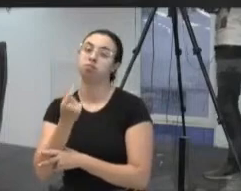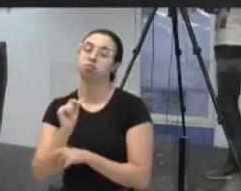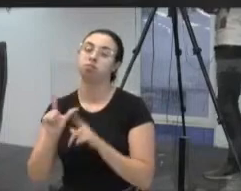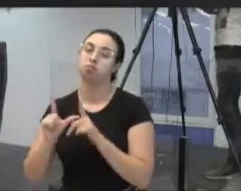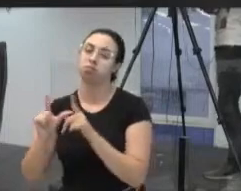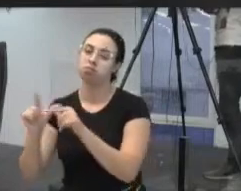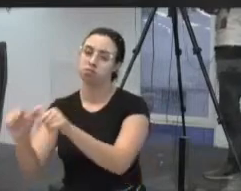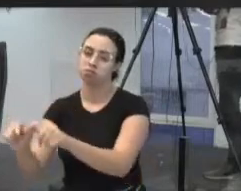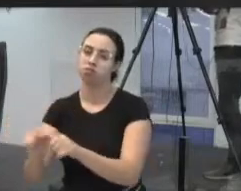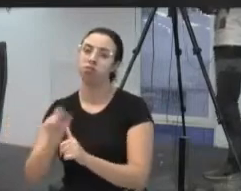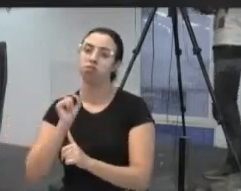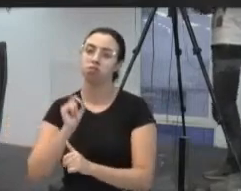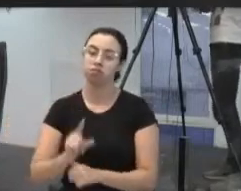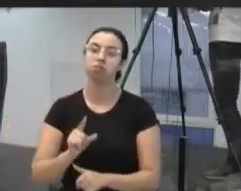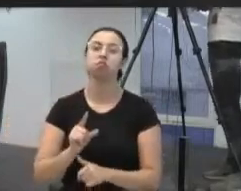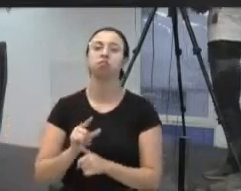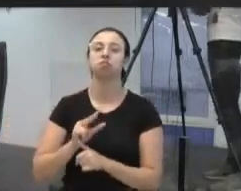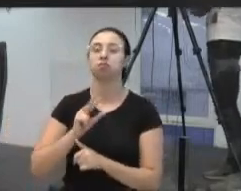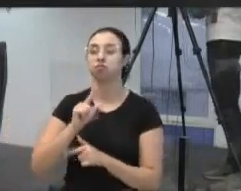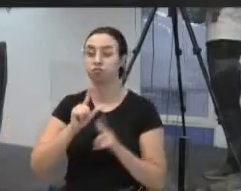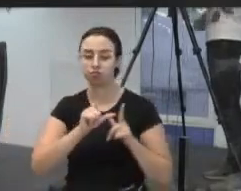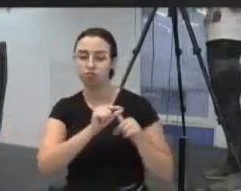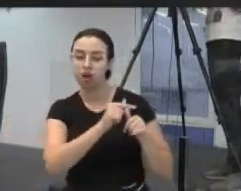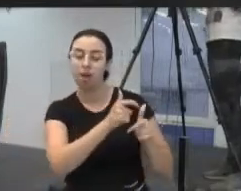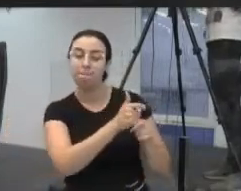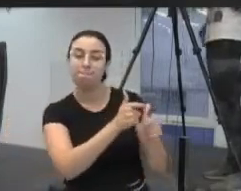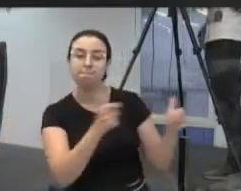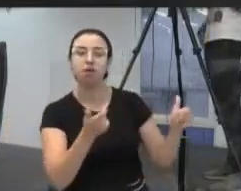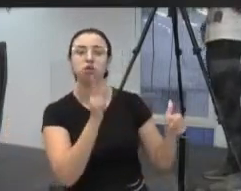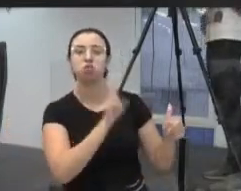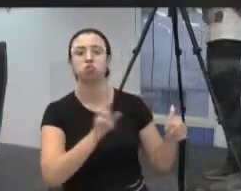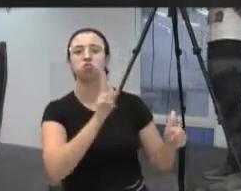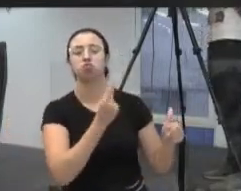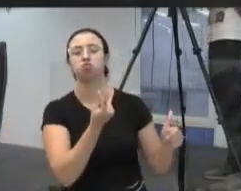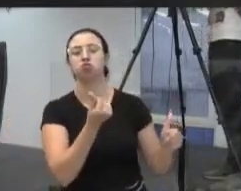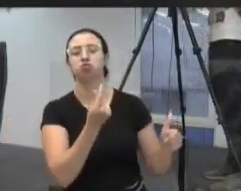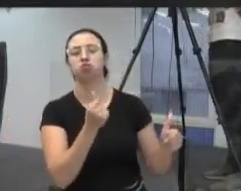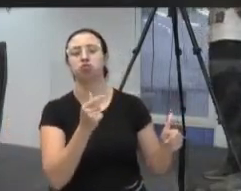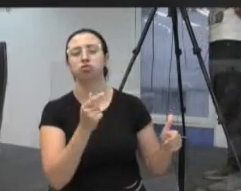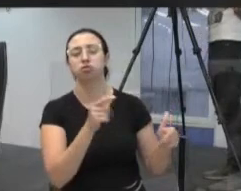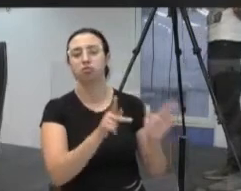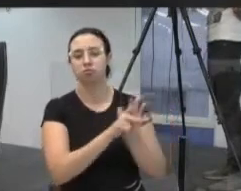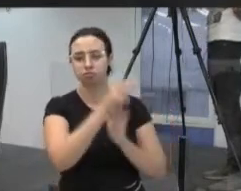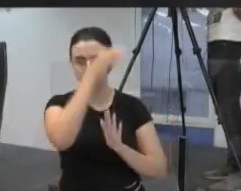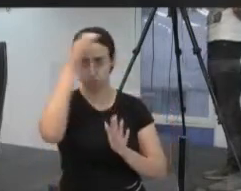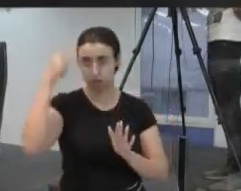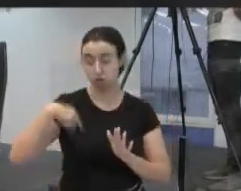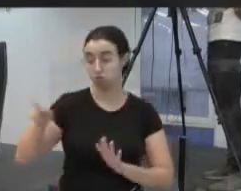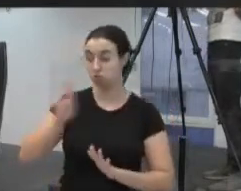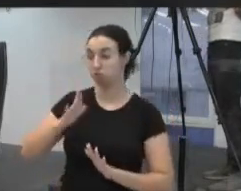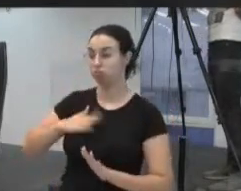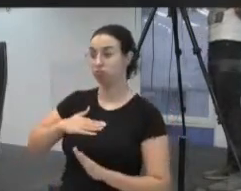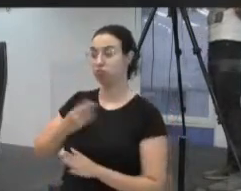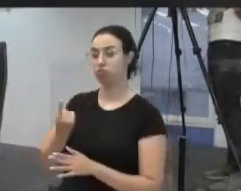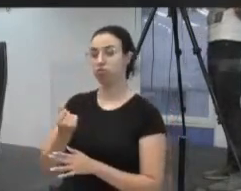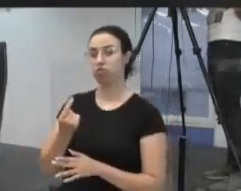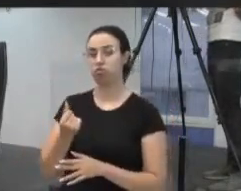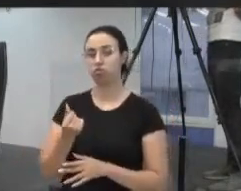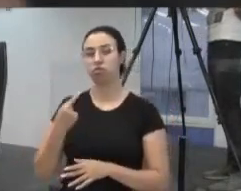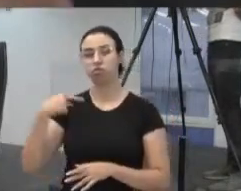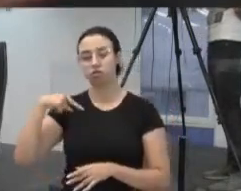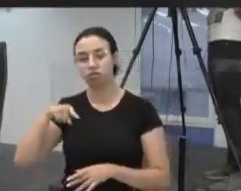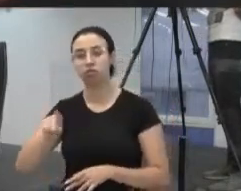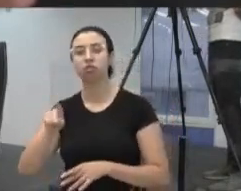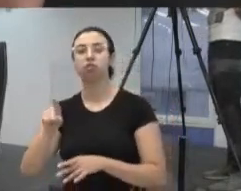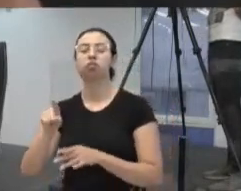meus recursos, porque quem vai daqui, a maioria vai com recurso da Câmara, eu vou com o meu. Fiquei terça, quarta e quinta em reunião. Fui na